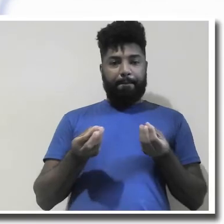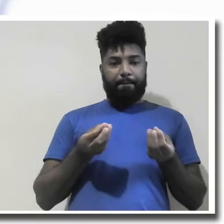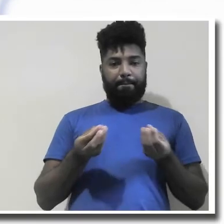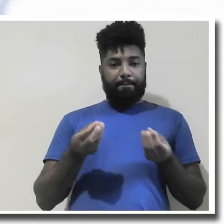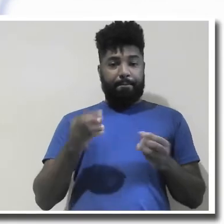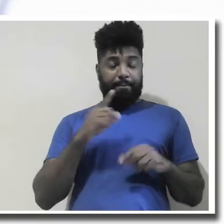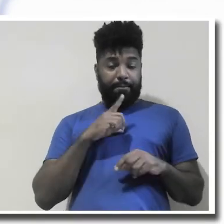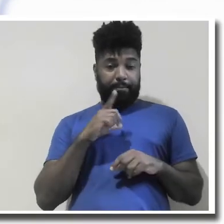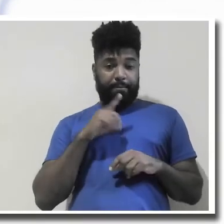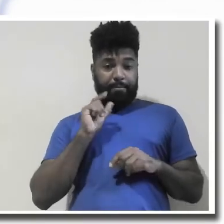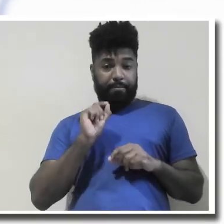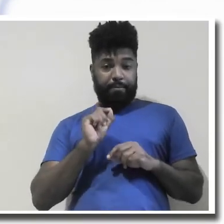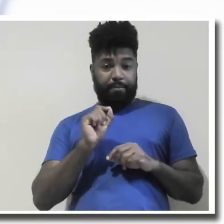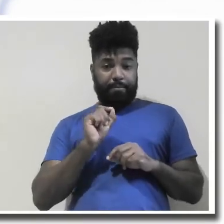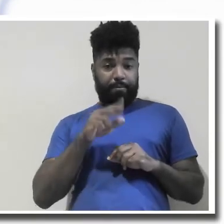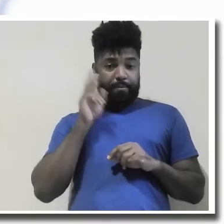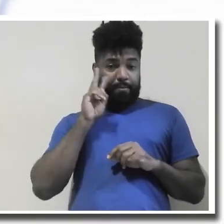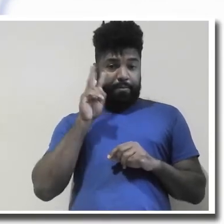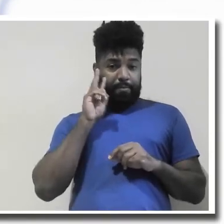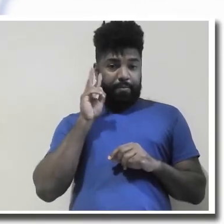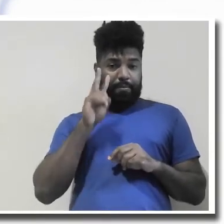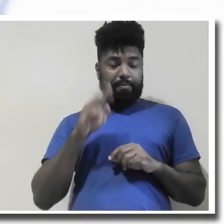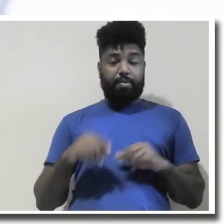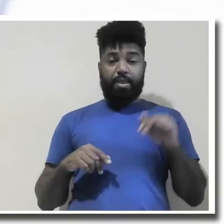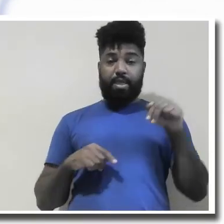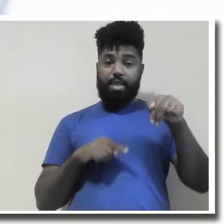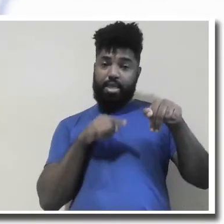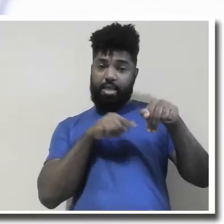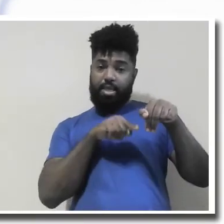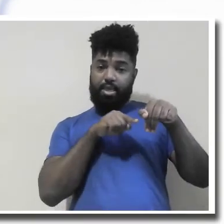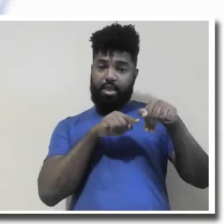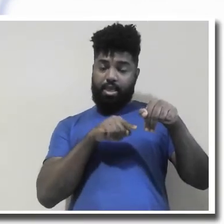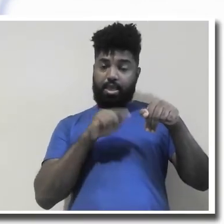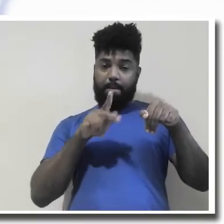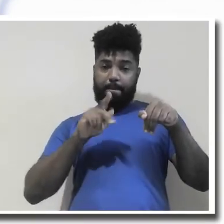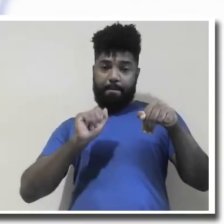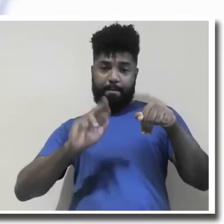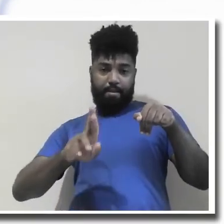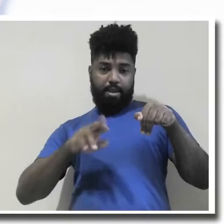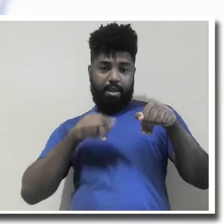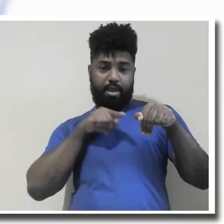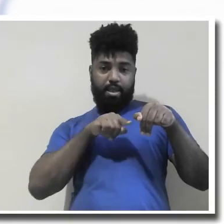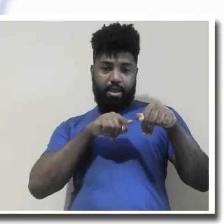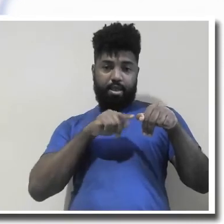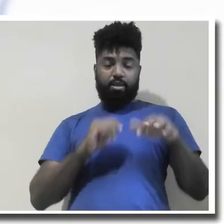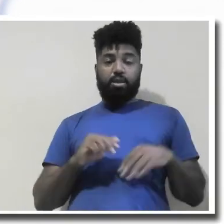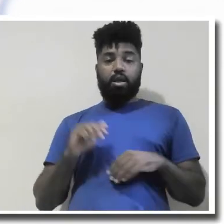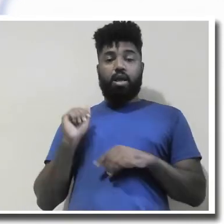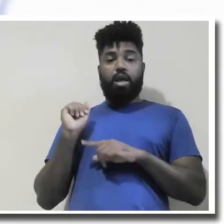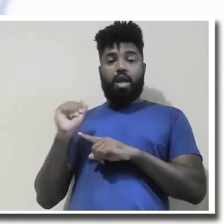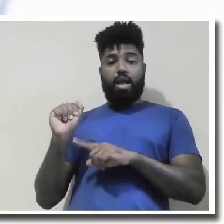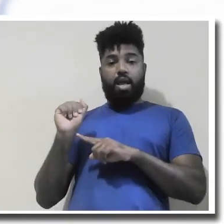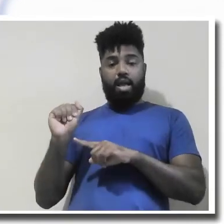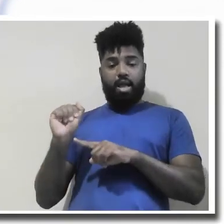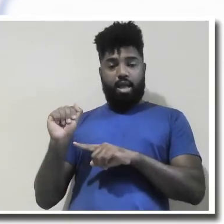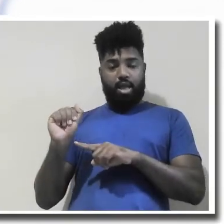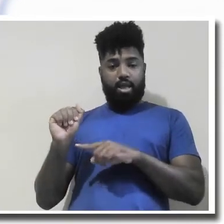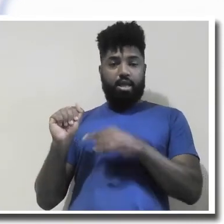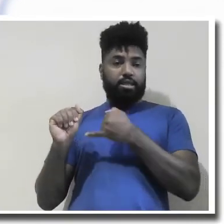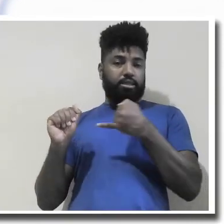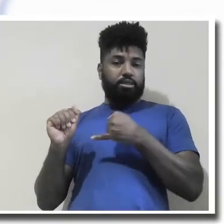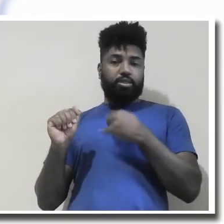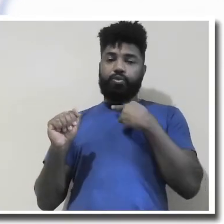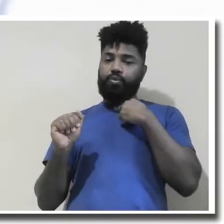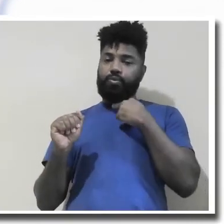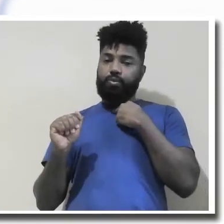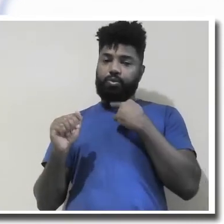tem a ressalva de que, quando n for par, o valor de A não poderá ser